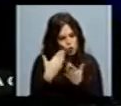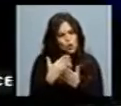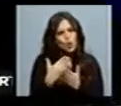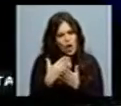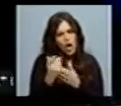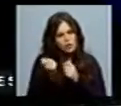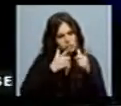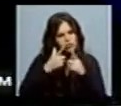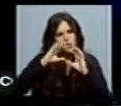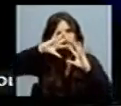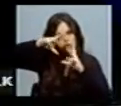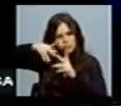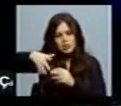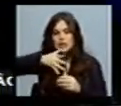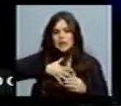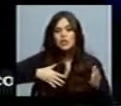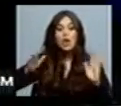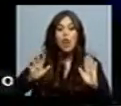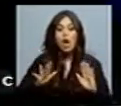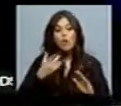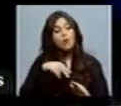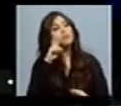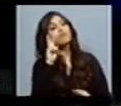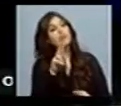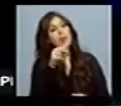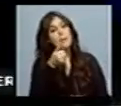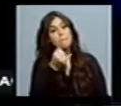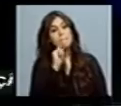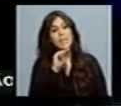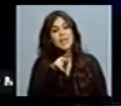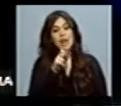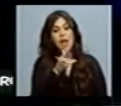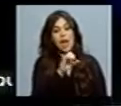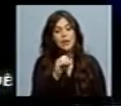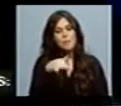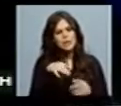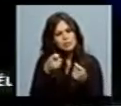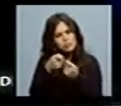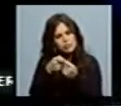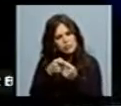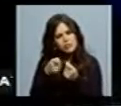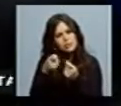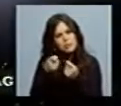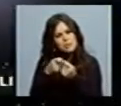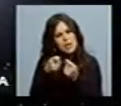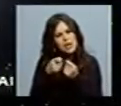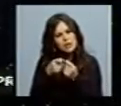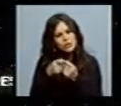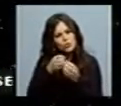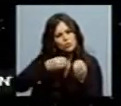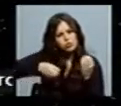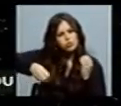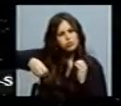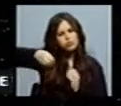estrela, e diz-nos que, não, nós estamos precisamente perante um binário, mas que está a aproximar-se cada vez mais um do outro.